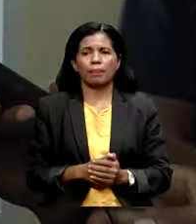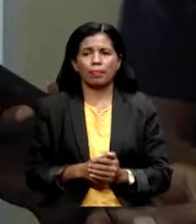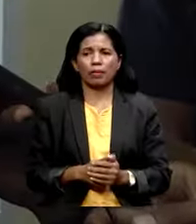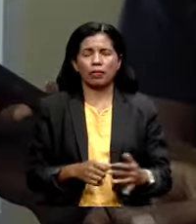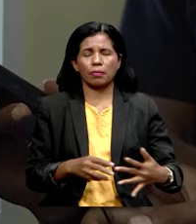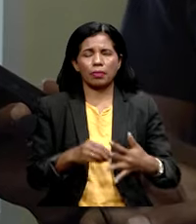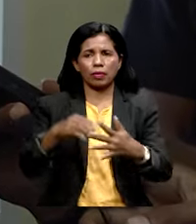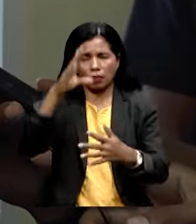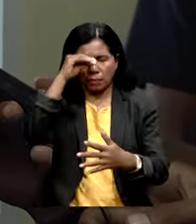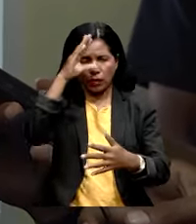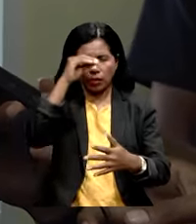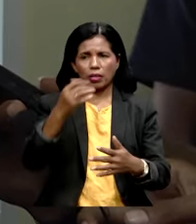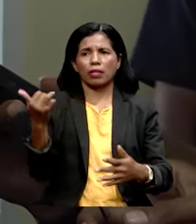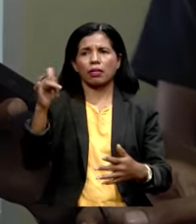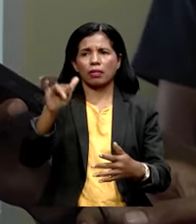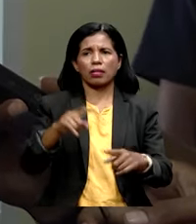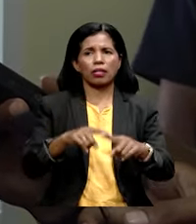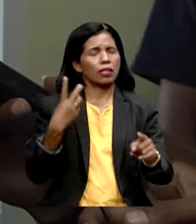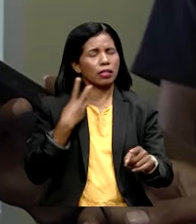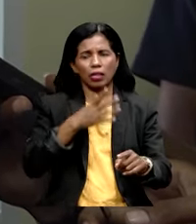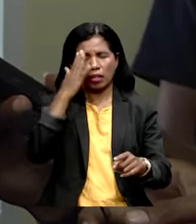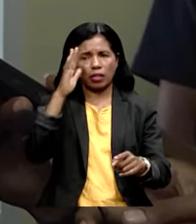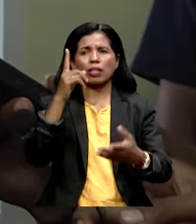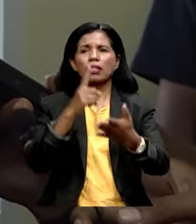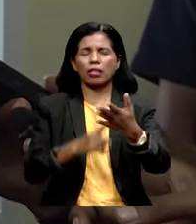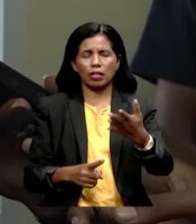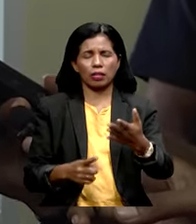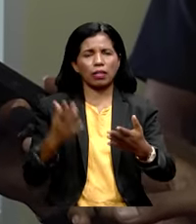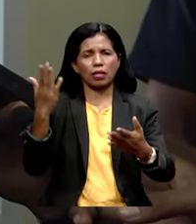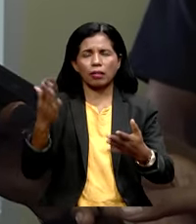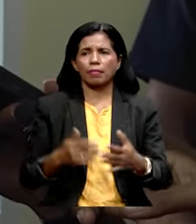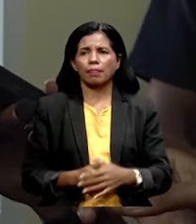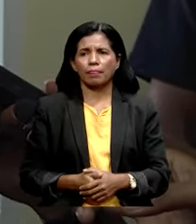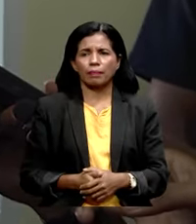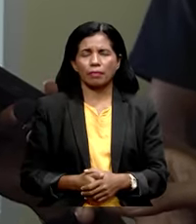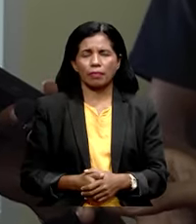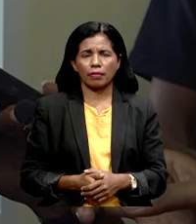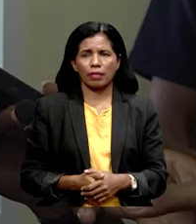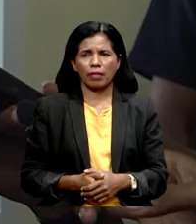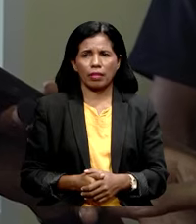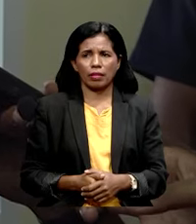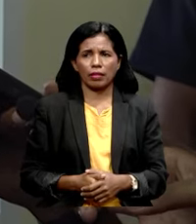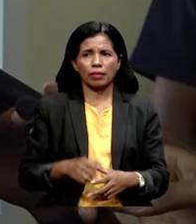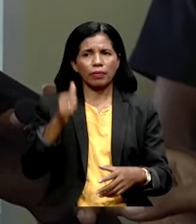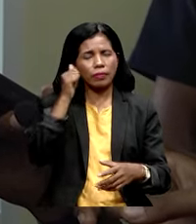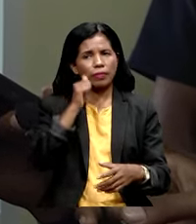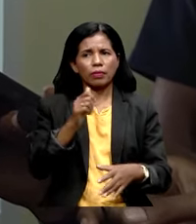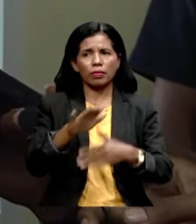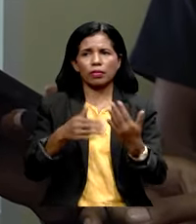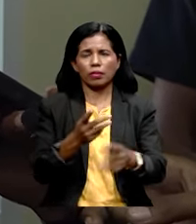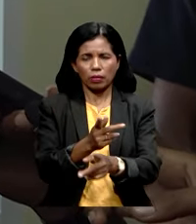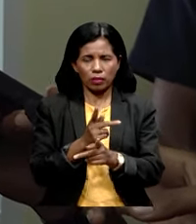la y las, ma ve it la tenis, sai de maca acontece, né? Nei duni feto